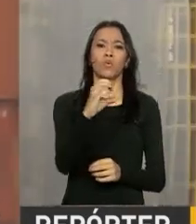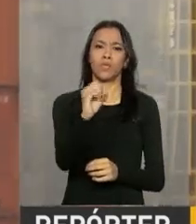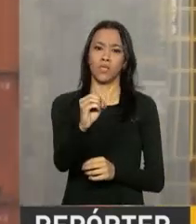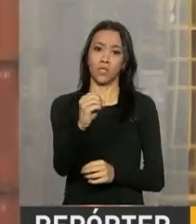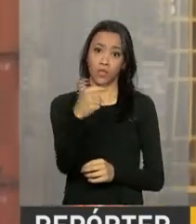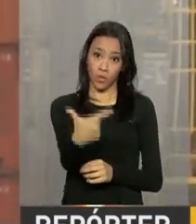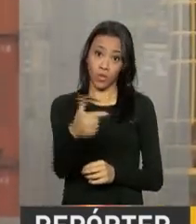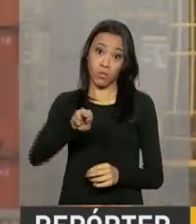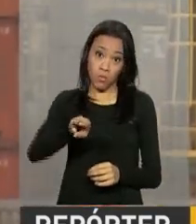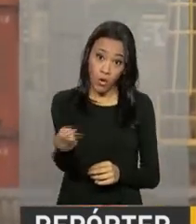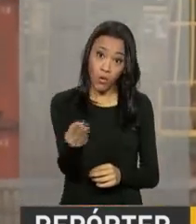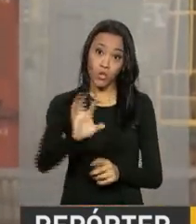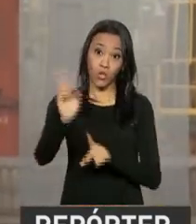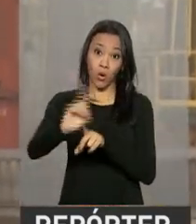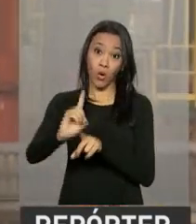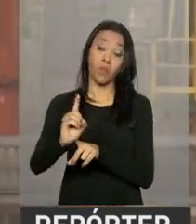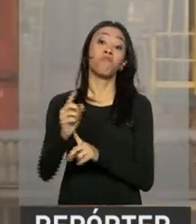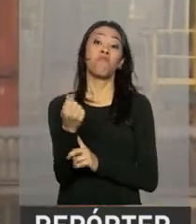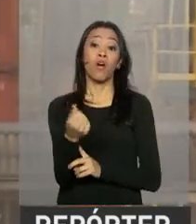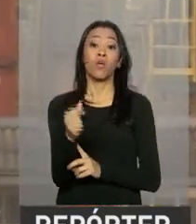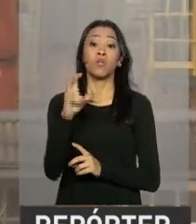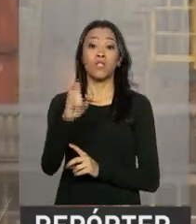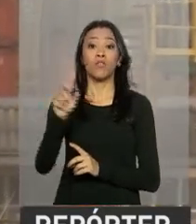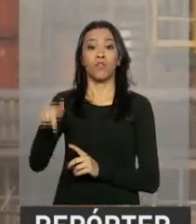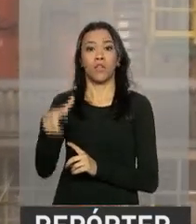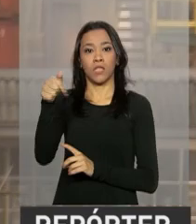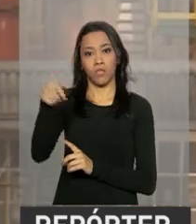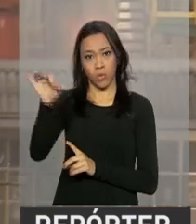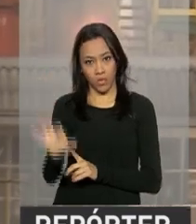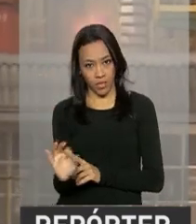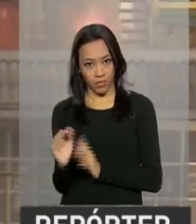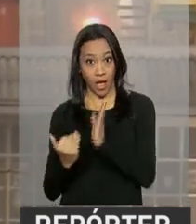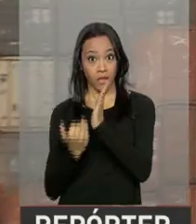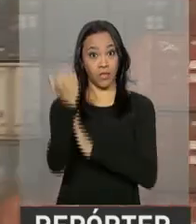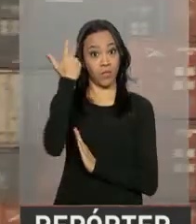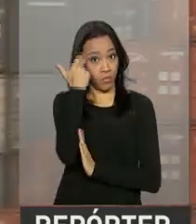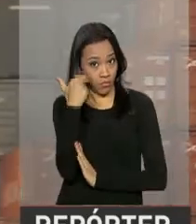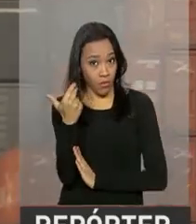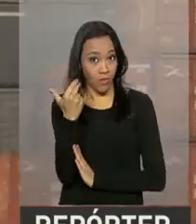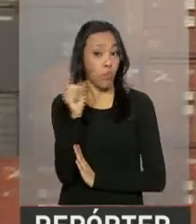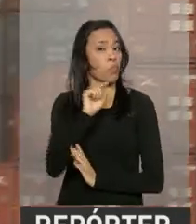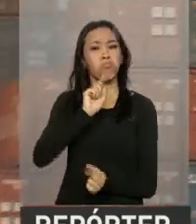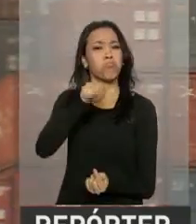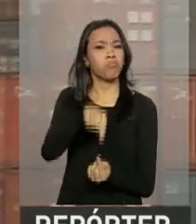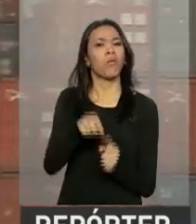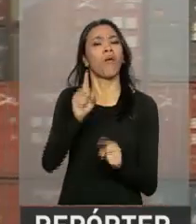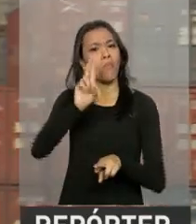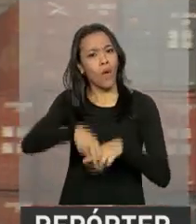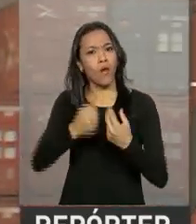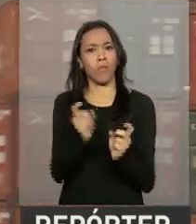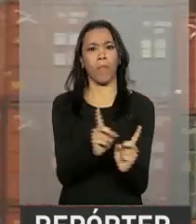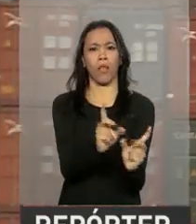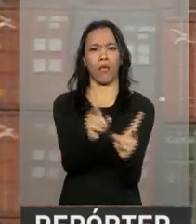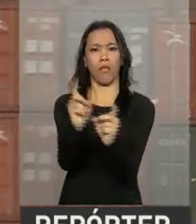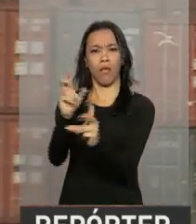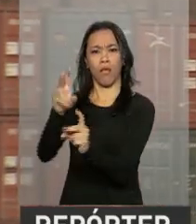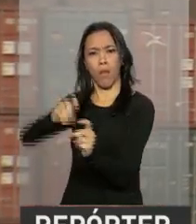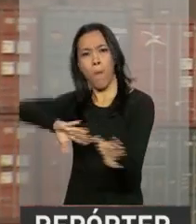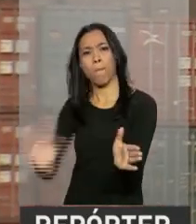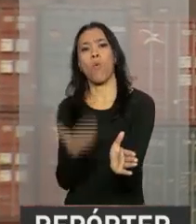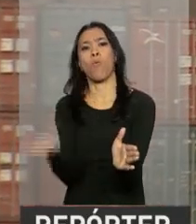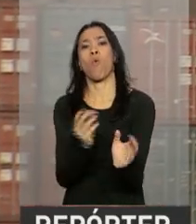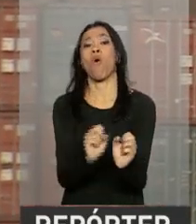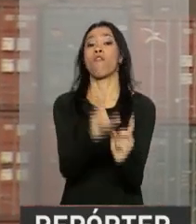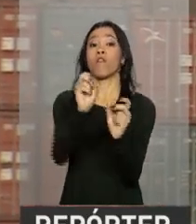Dólares valor 5,7 Acima da média o motivo foi o aumento na as exportações de produtos